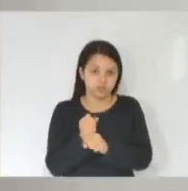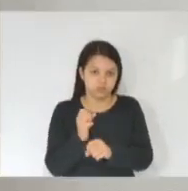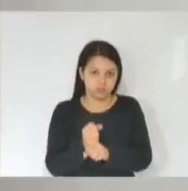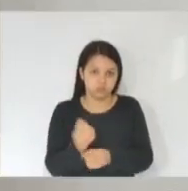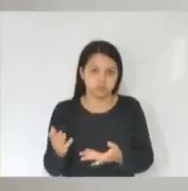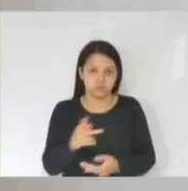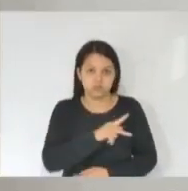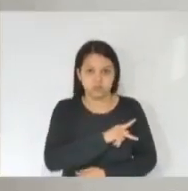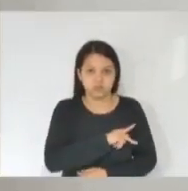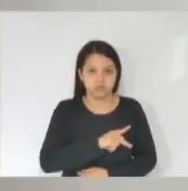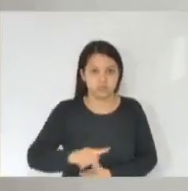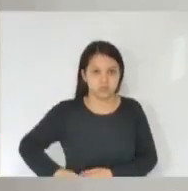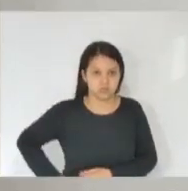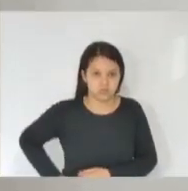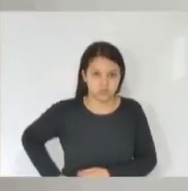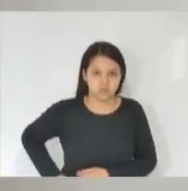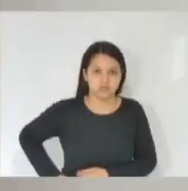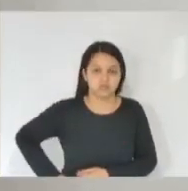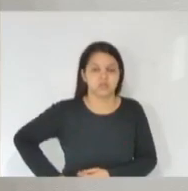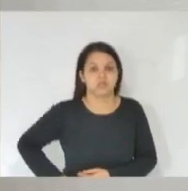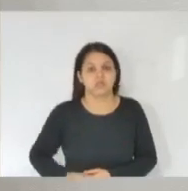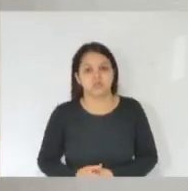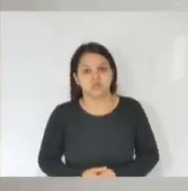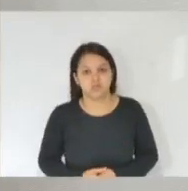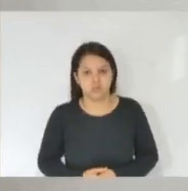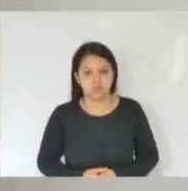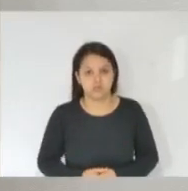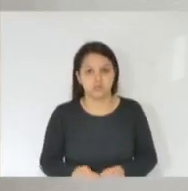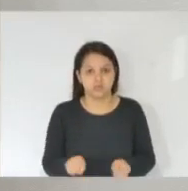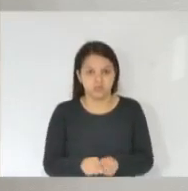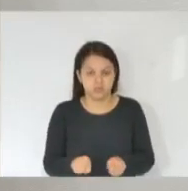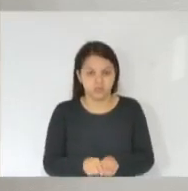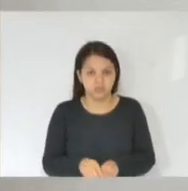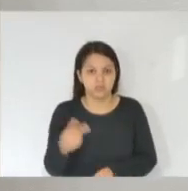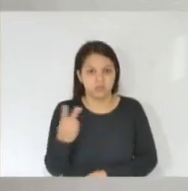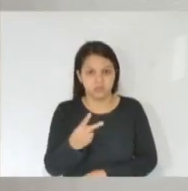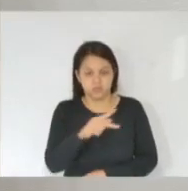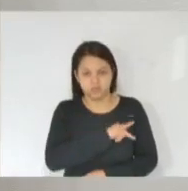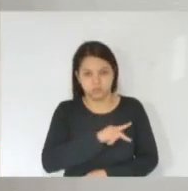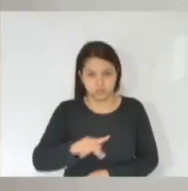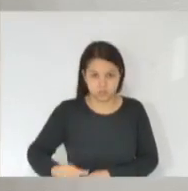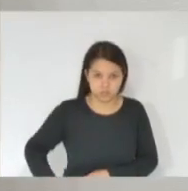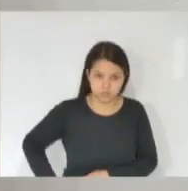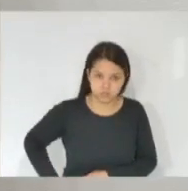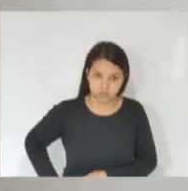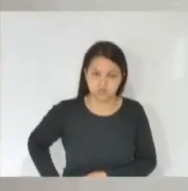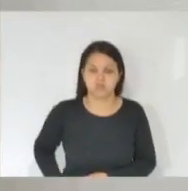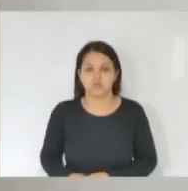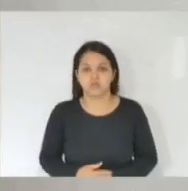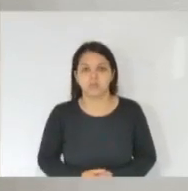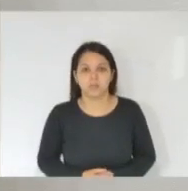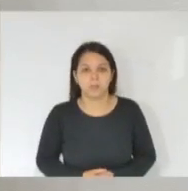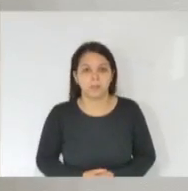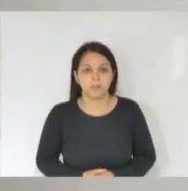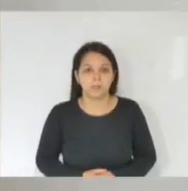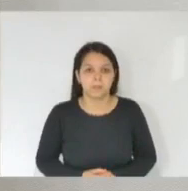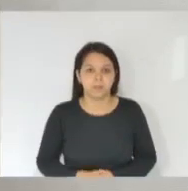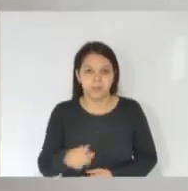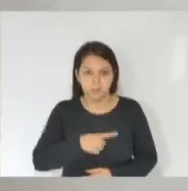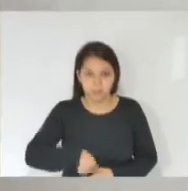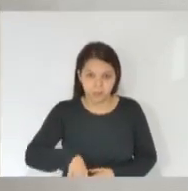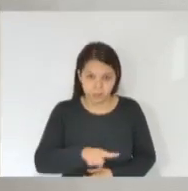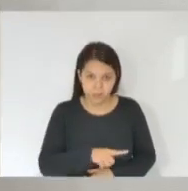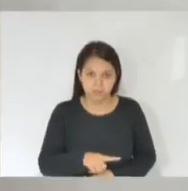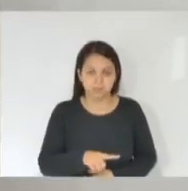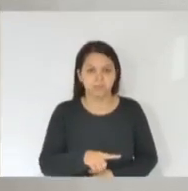presidente, deputado Marcos Vieira, vice-presidente Luciane Carminati, de onde todos os membros